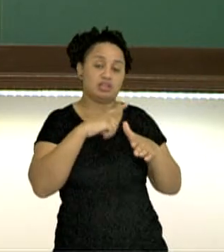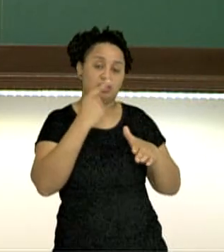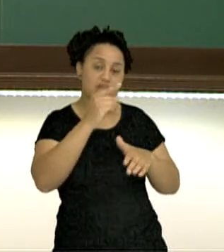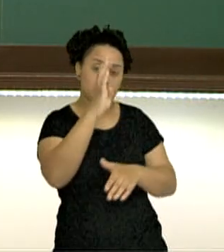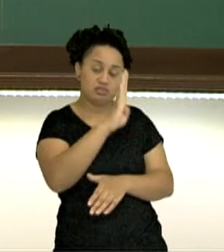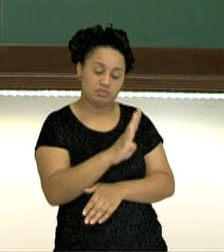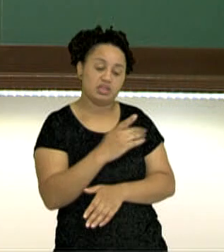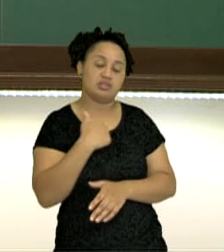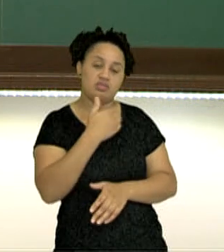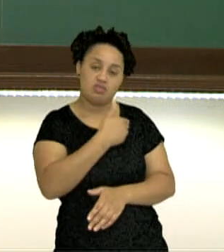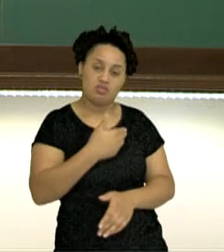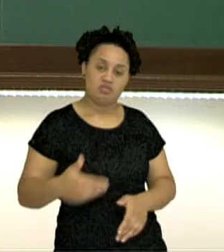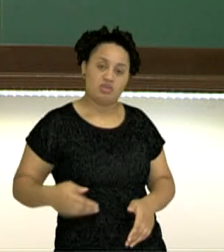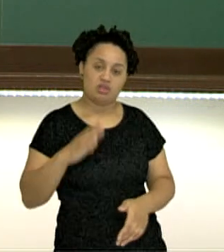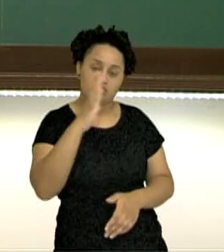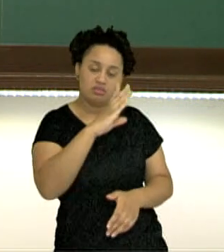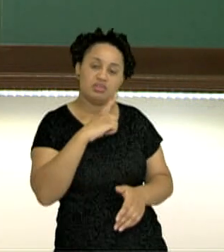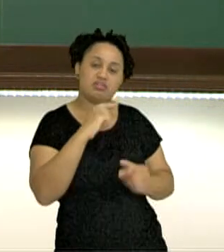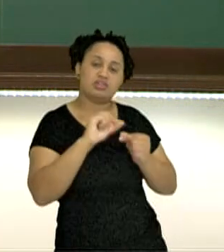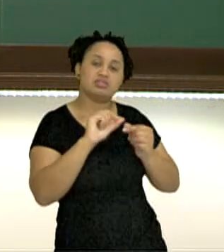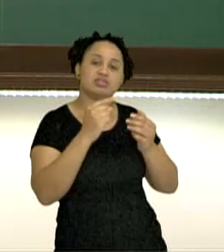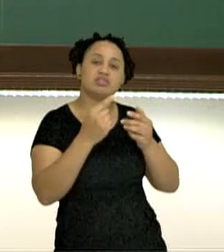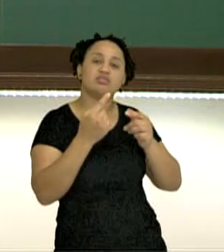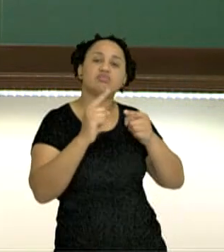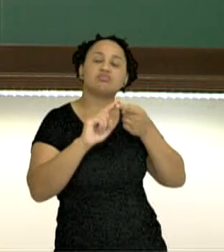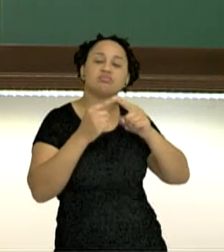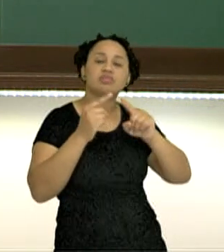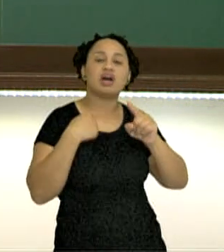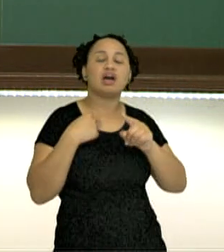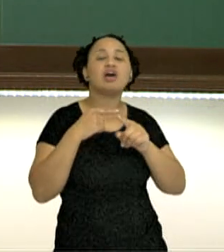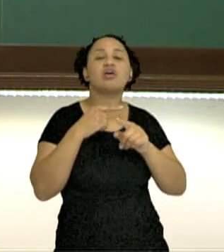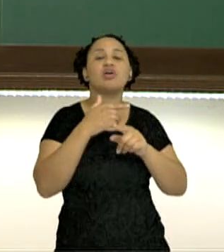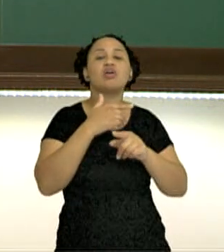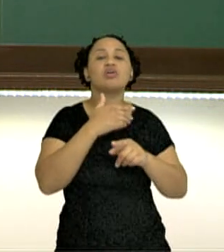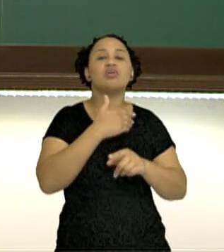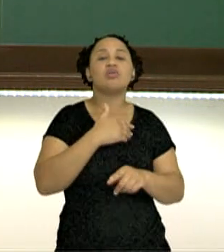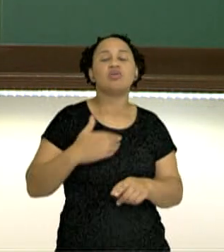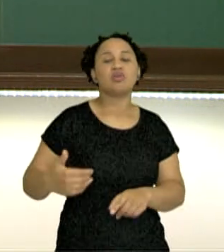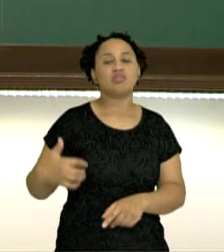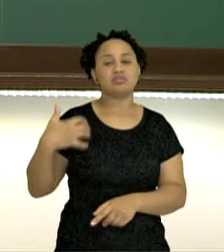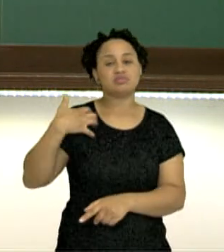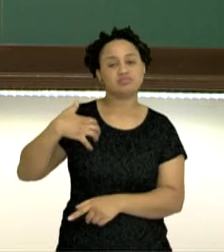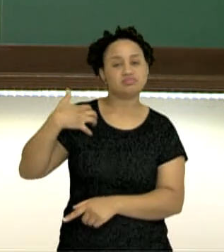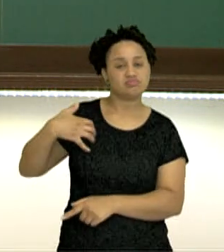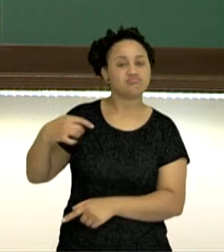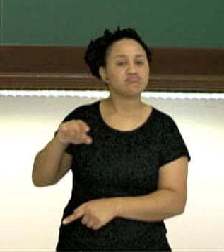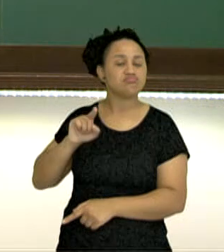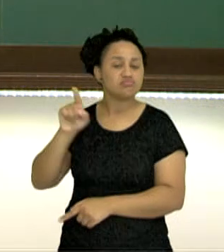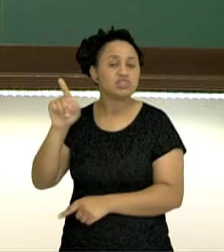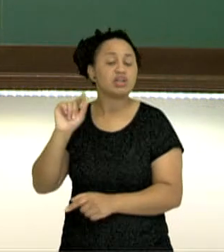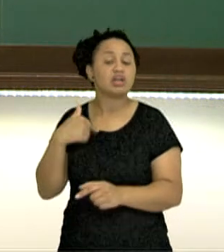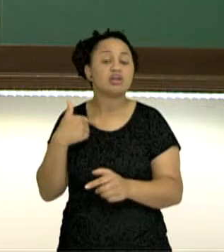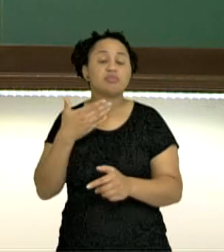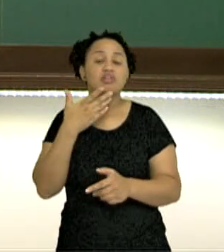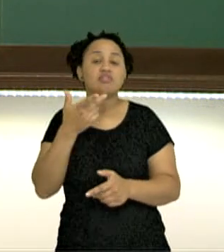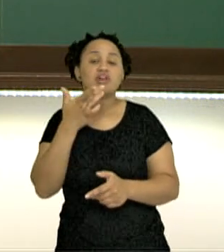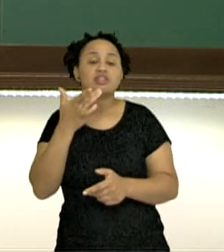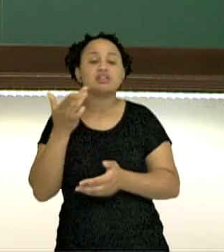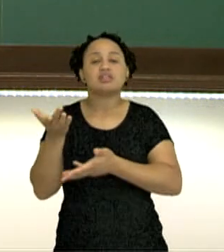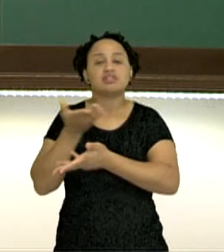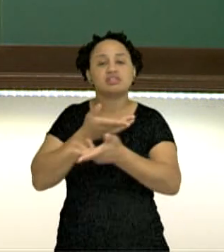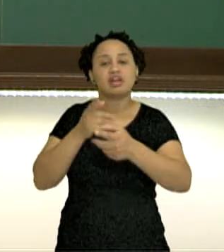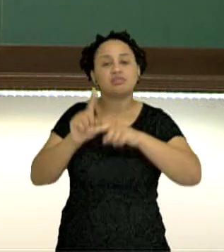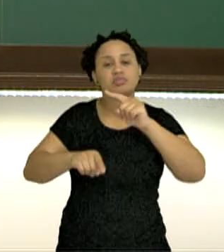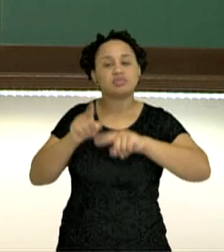governo brasileiro realiza acordos com o governo argentino para facilitar a circulação de mercadorias entre